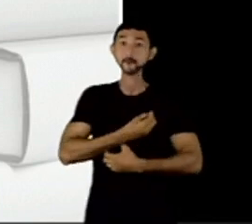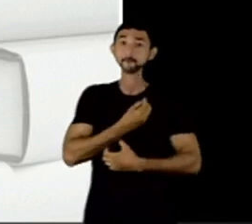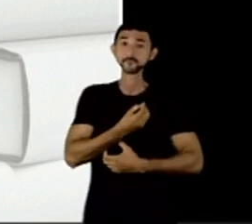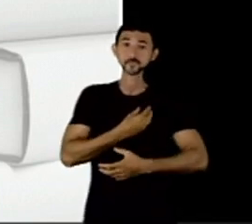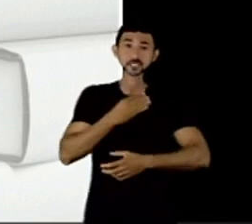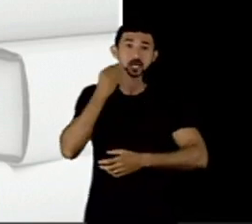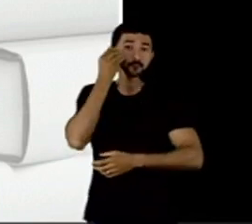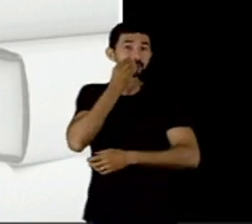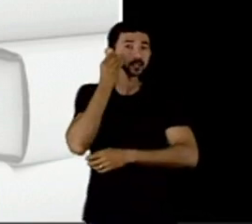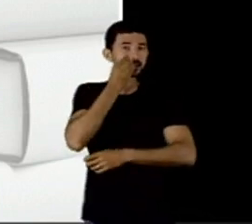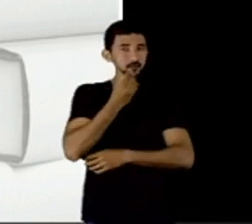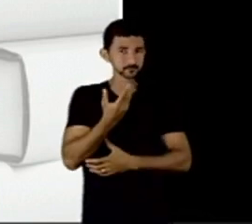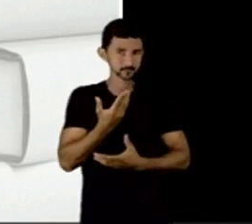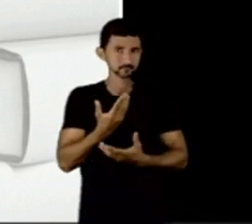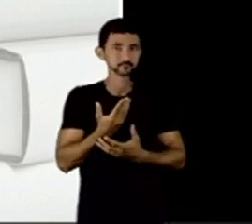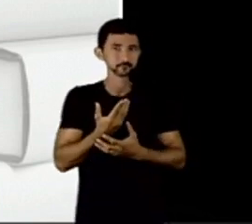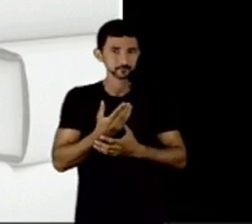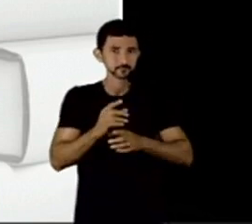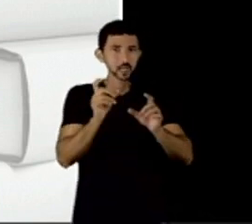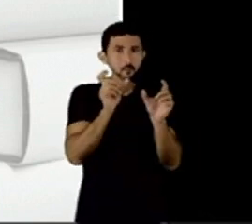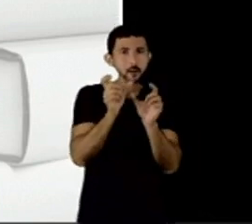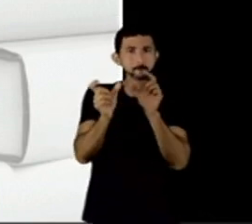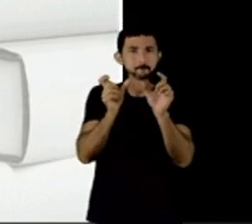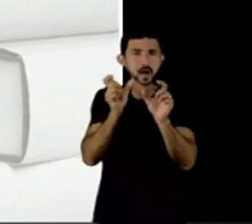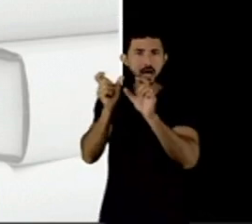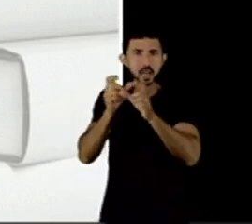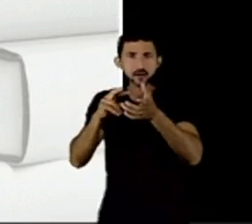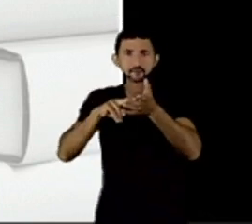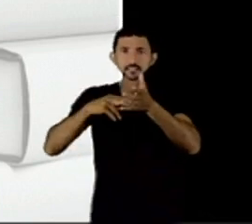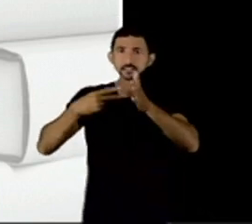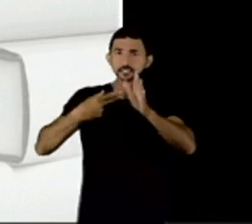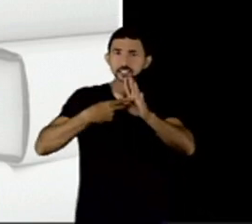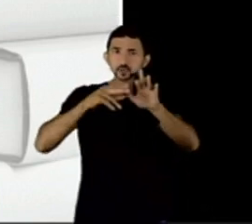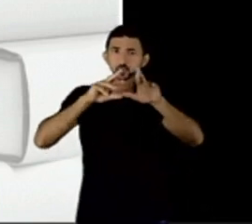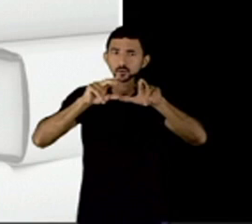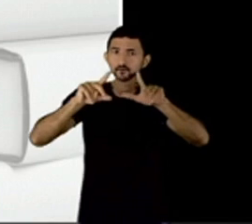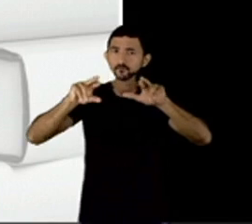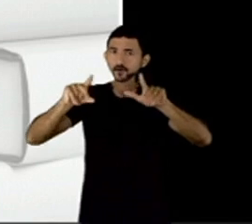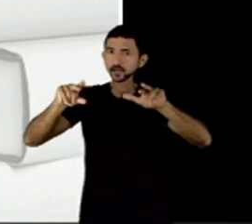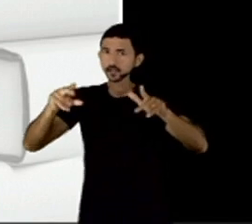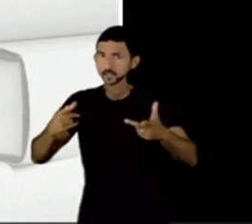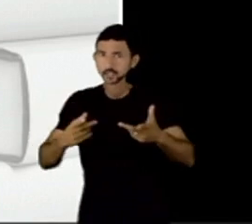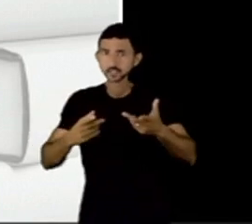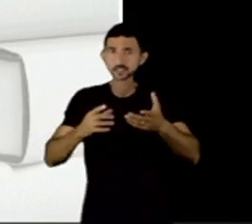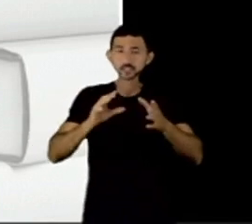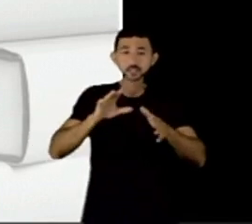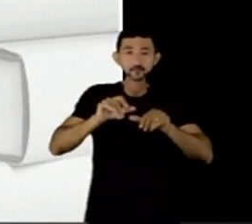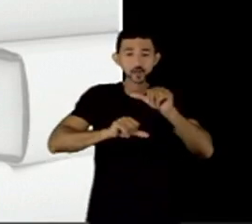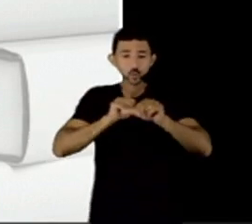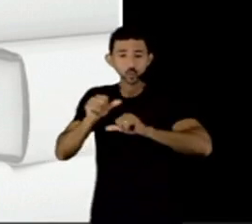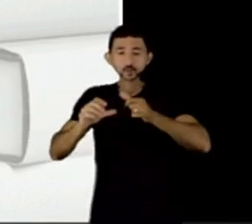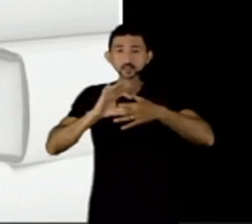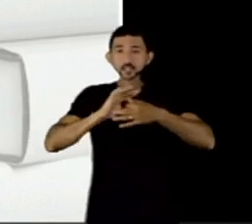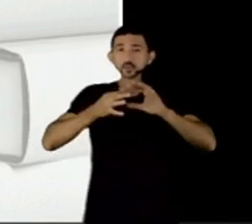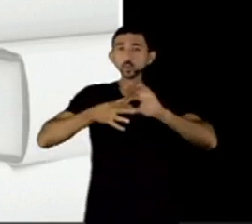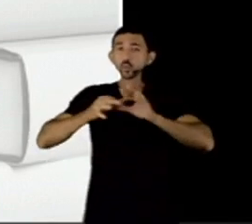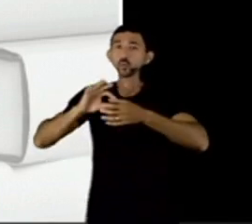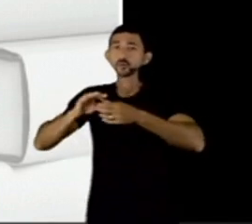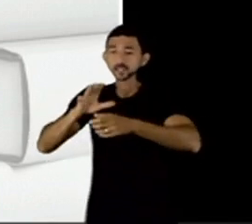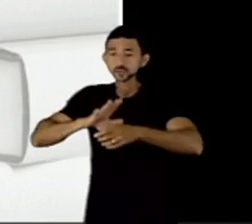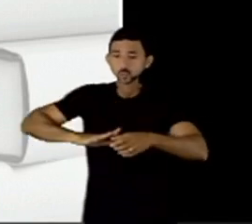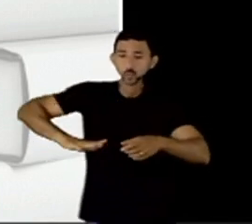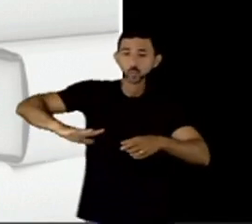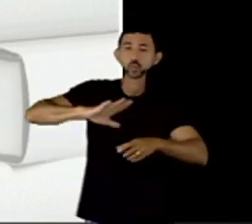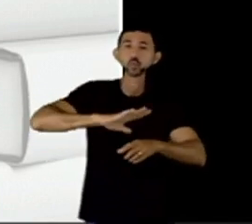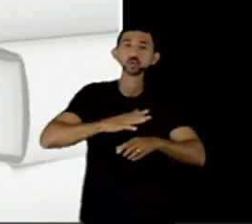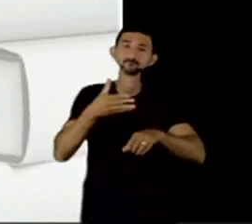as palavras elas vão adquirindo sentidos diferentes à medida em que elas vão mudando o contexto em